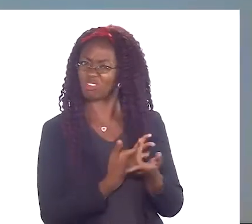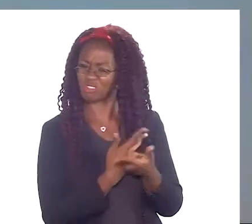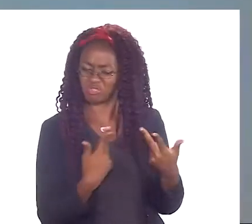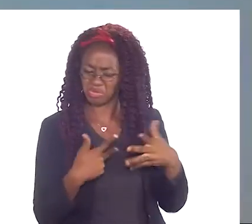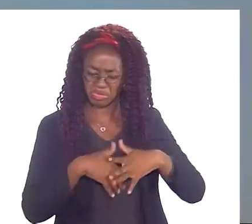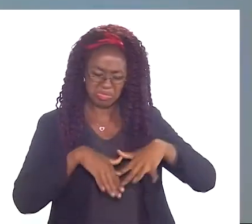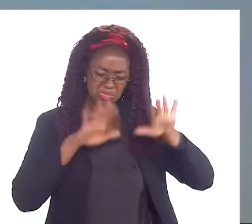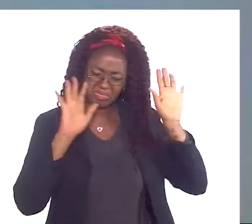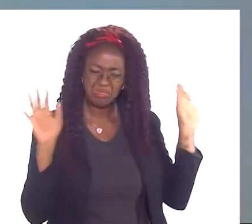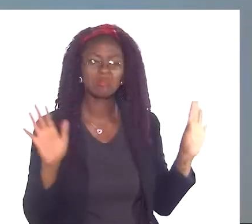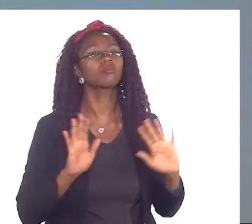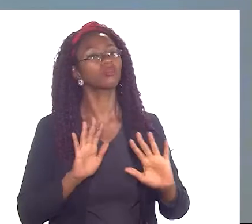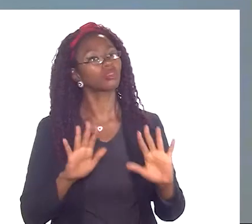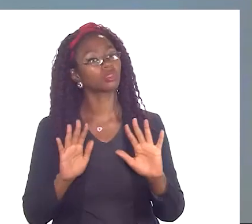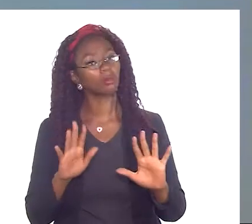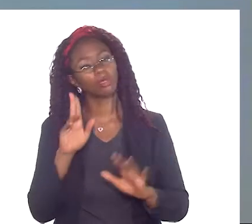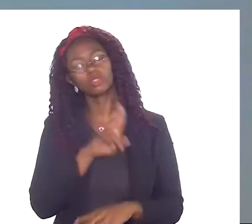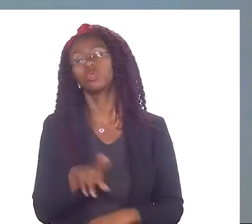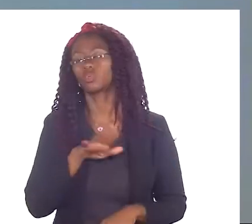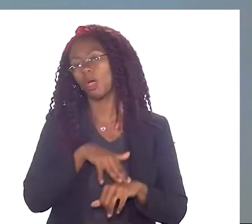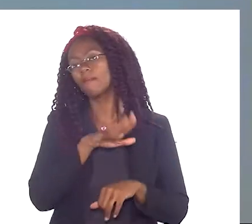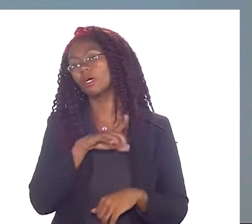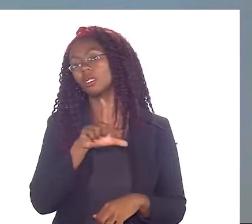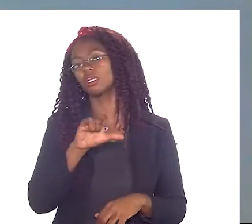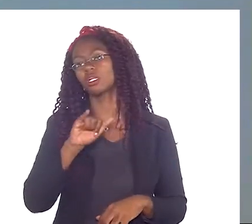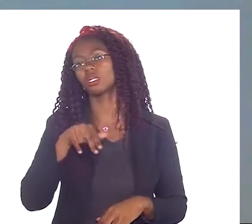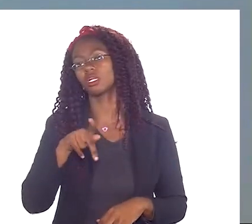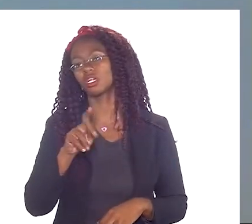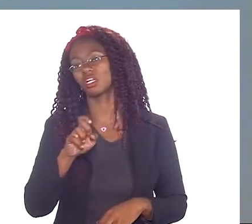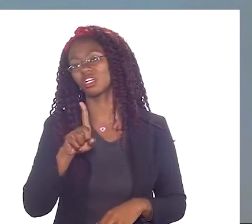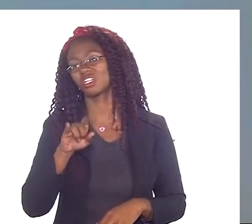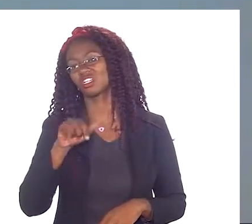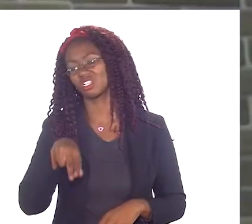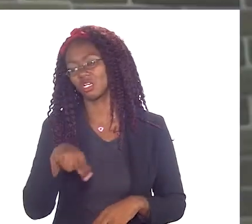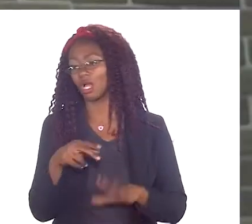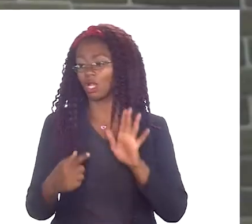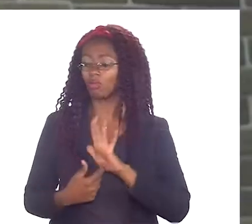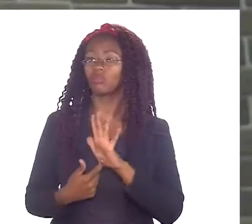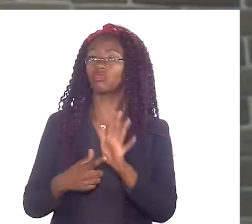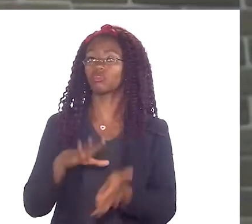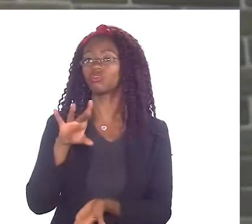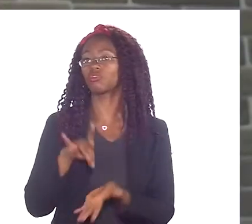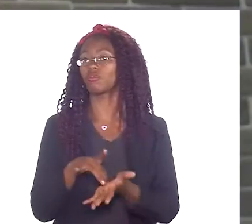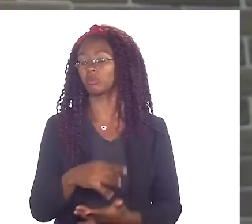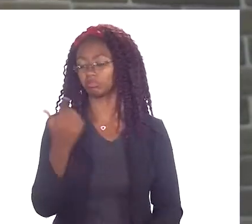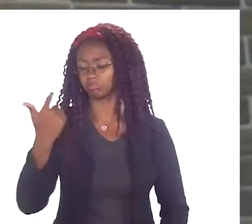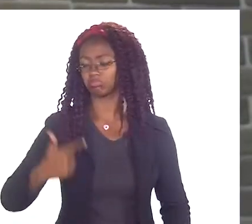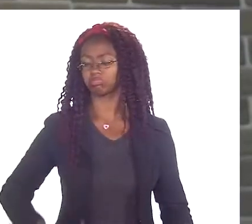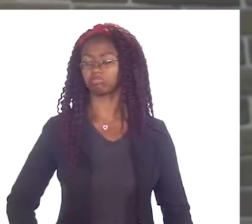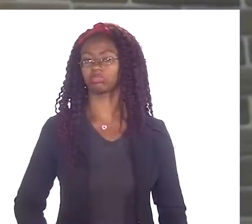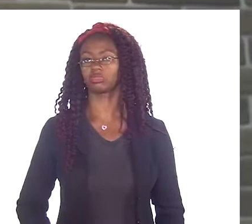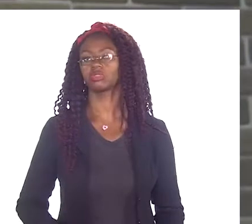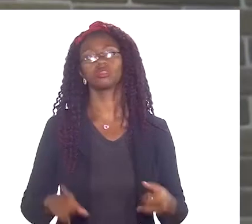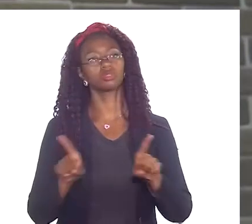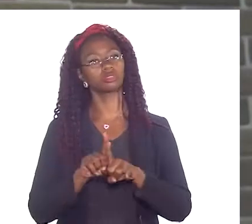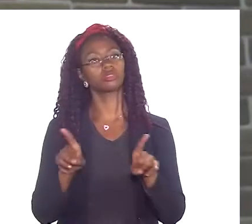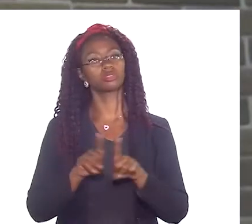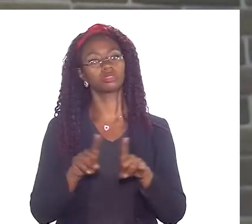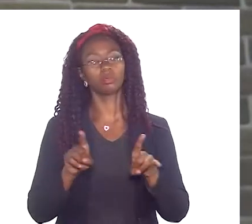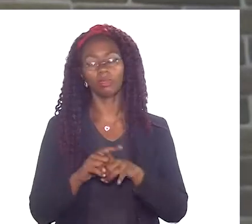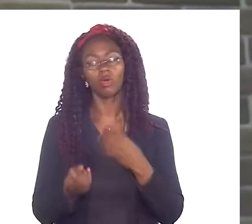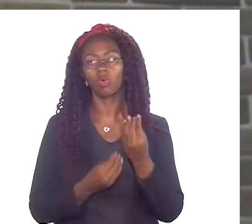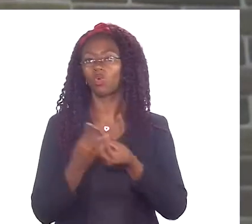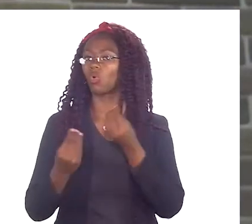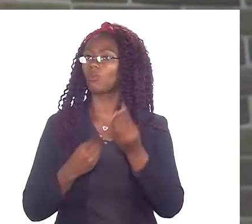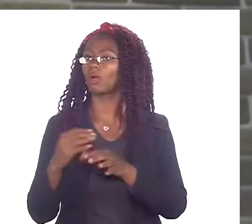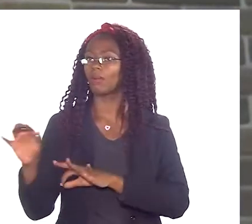concordo aqui com a Letícia que comentou sobre o LinkedIn. Eu acho que é essencial que a pessoa mostre quem ela é realmente e quanto de brilho nos olhos